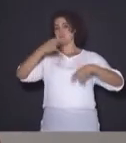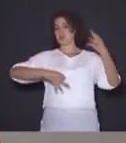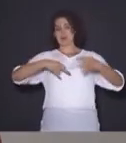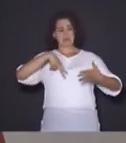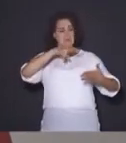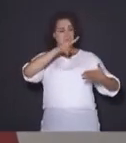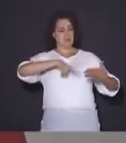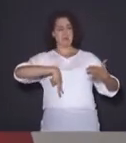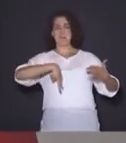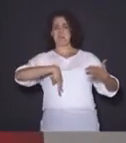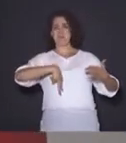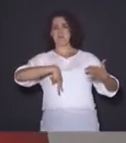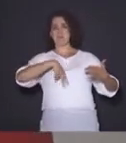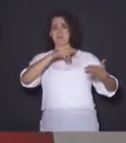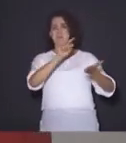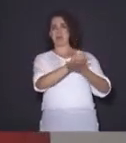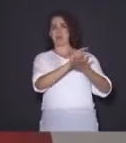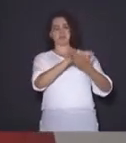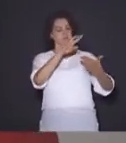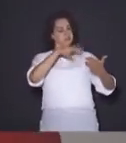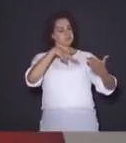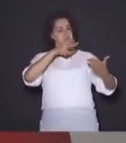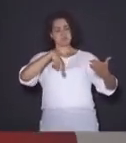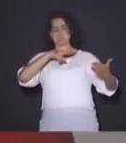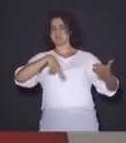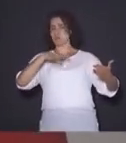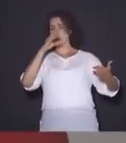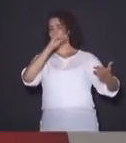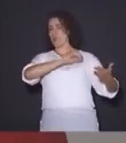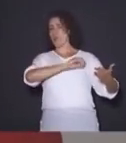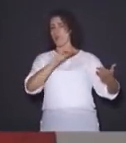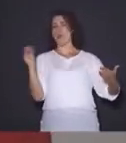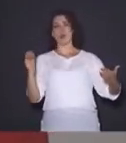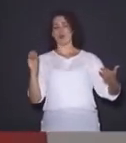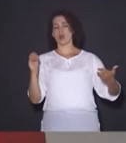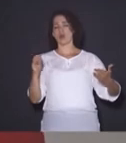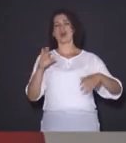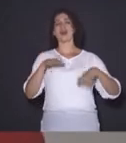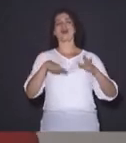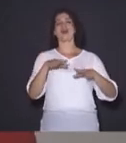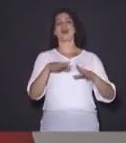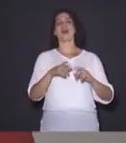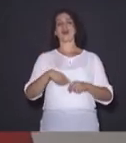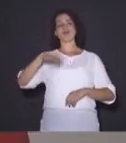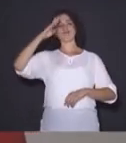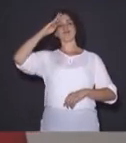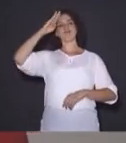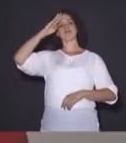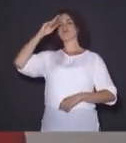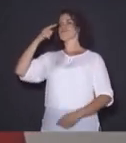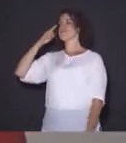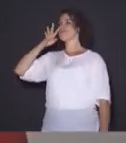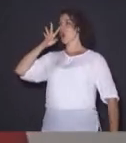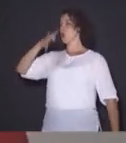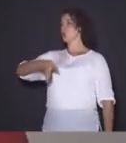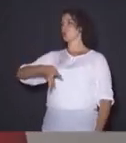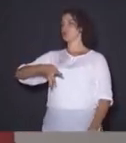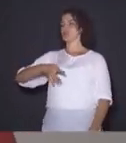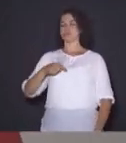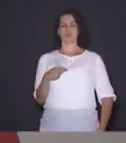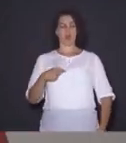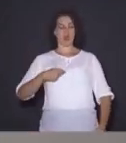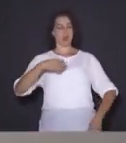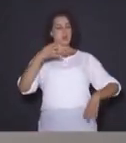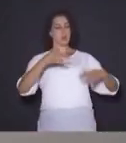quem acusa seu soldado o promotor referendo aquela acusação